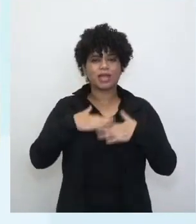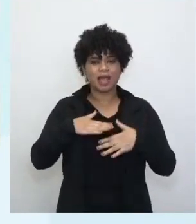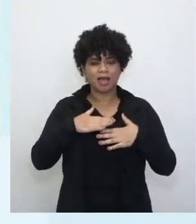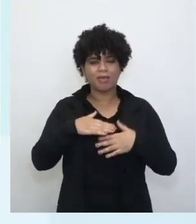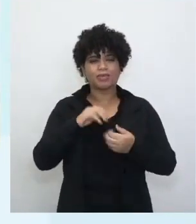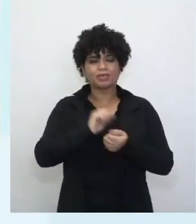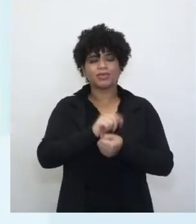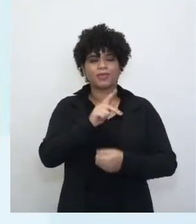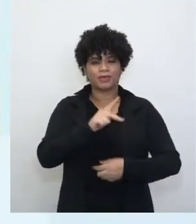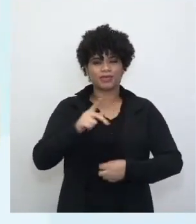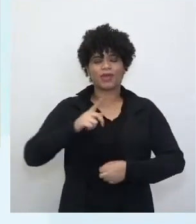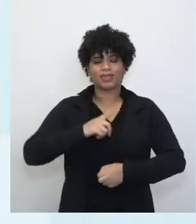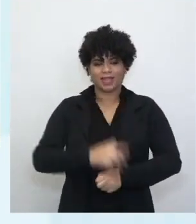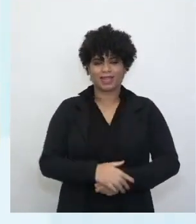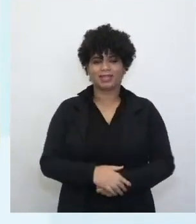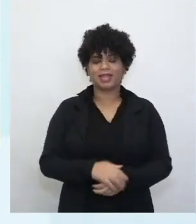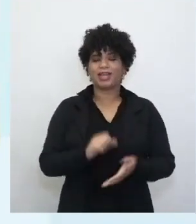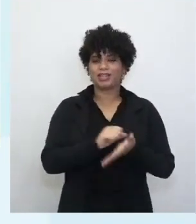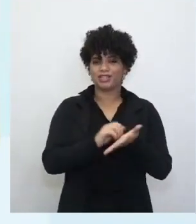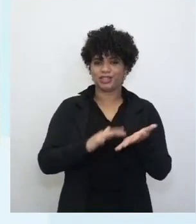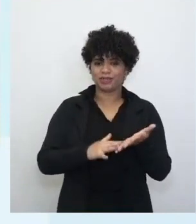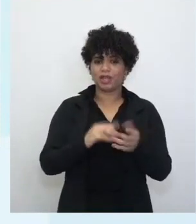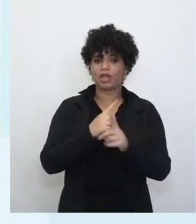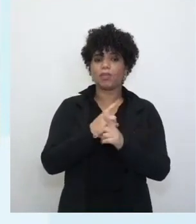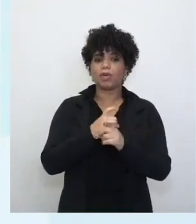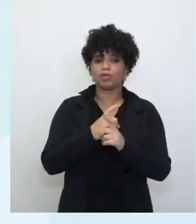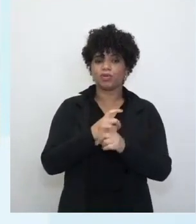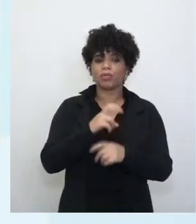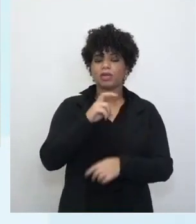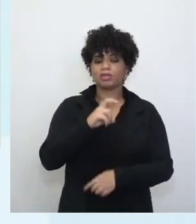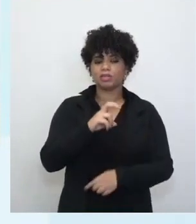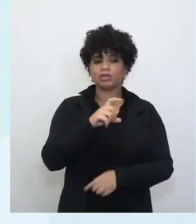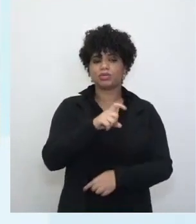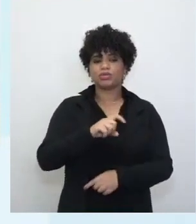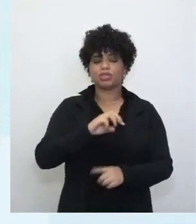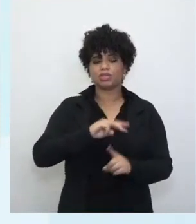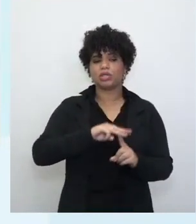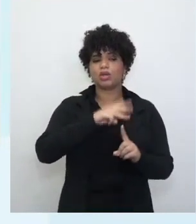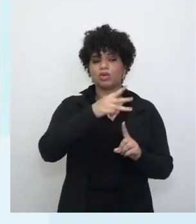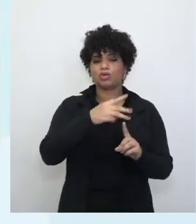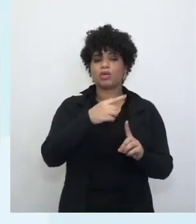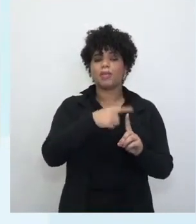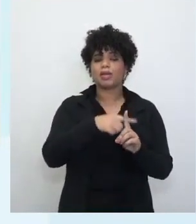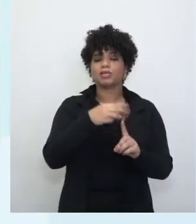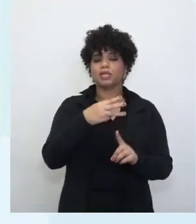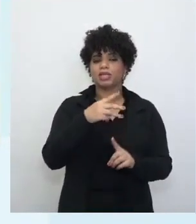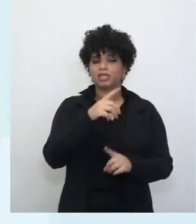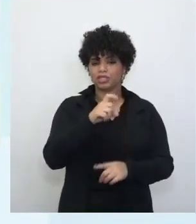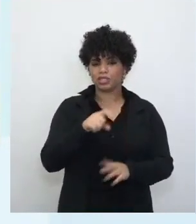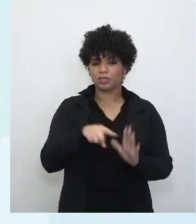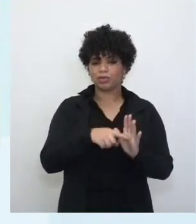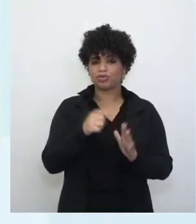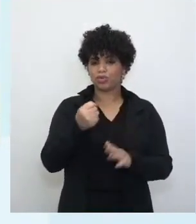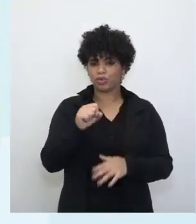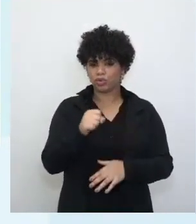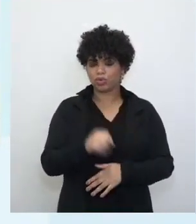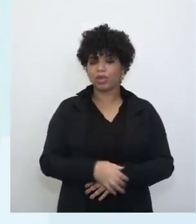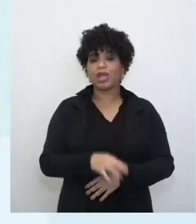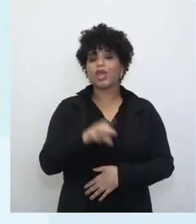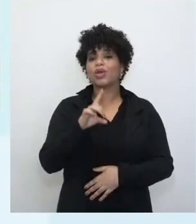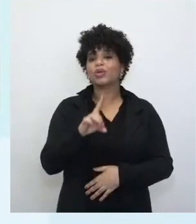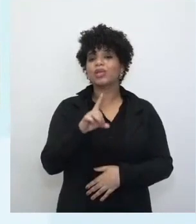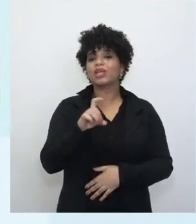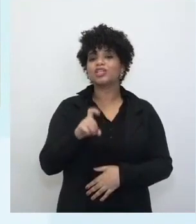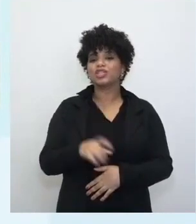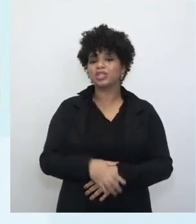professor, tá aí o print. Então, nosso polinômio é 5x² mais 3x menos 8. E o d de x é x menos 1. E eu vou